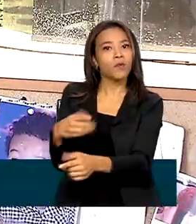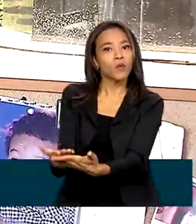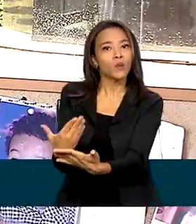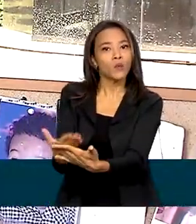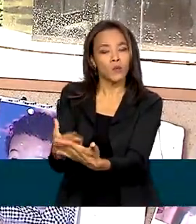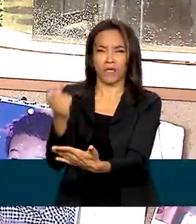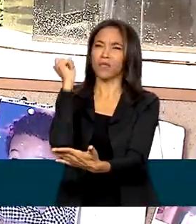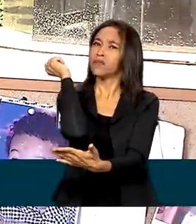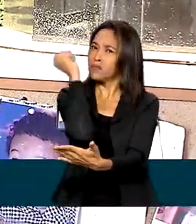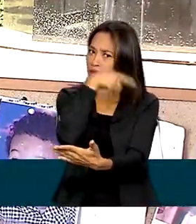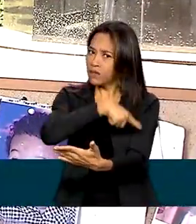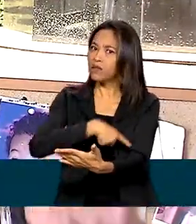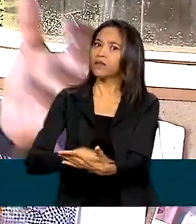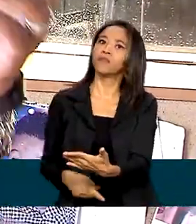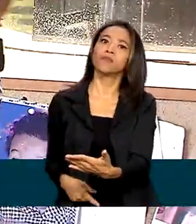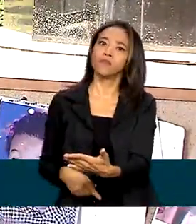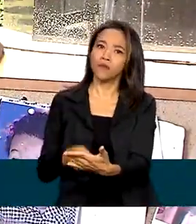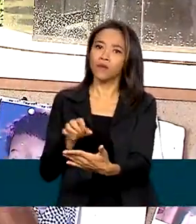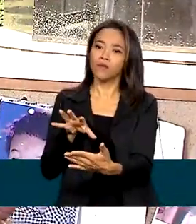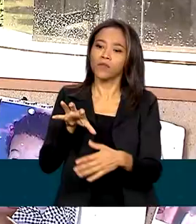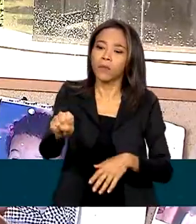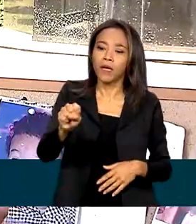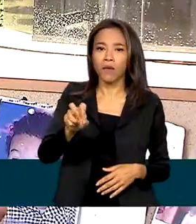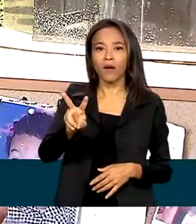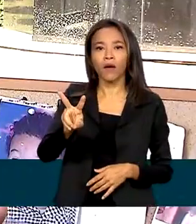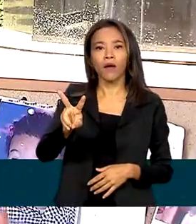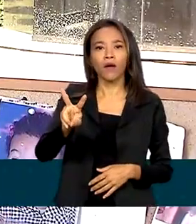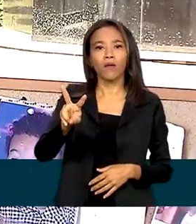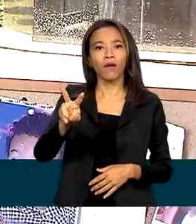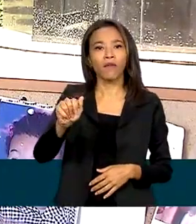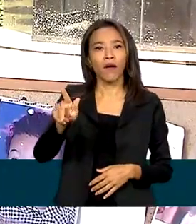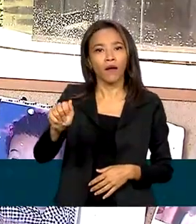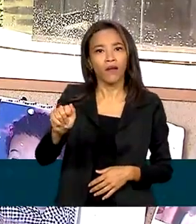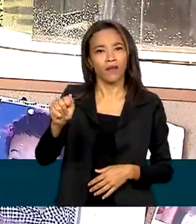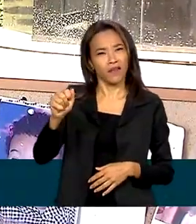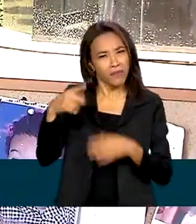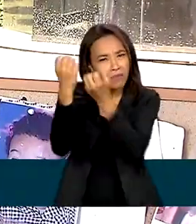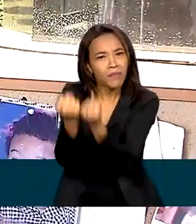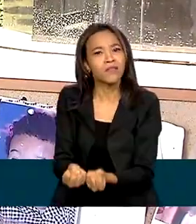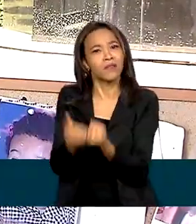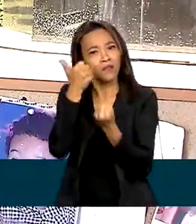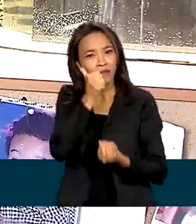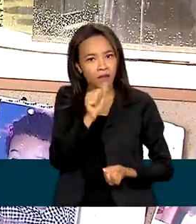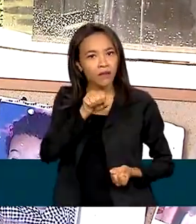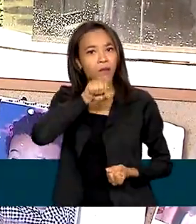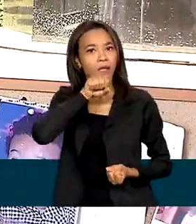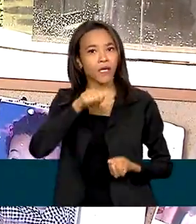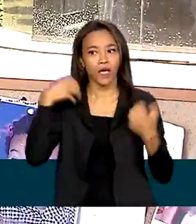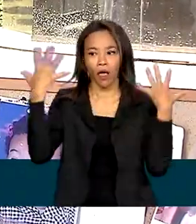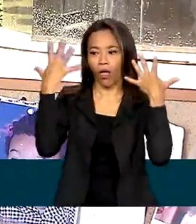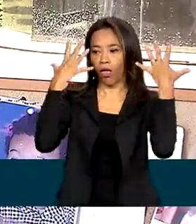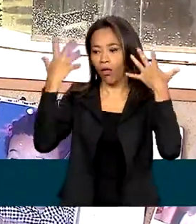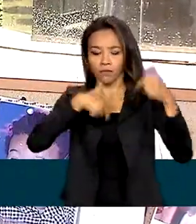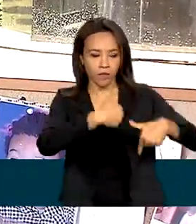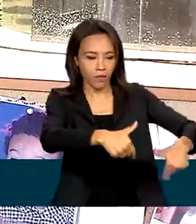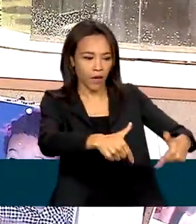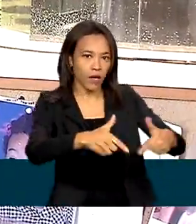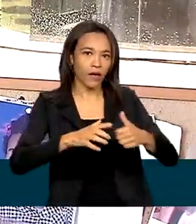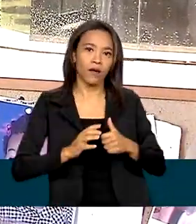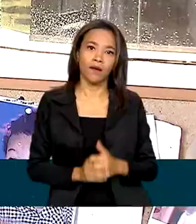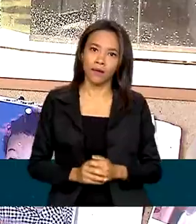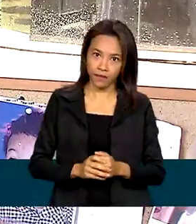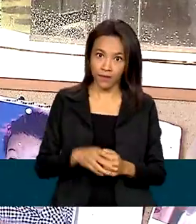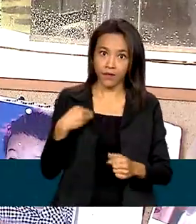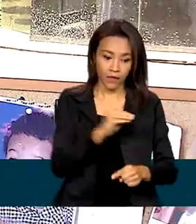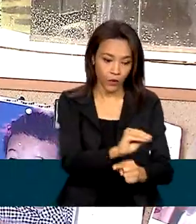muito difícil e se torna pesado para a mãe, que trabalha, que corre atrás, que tem